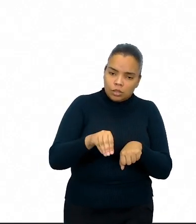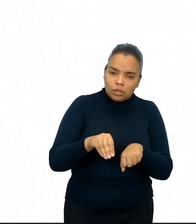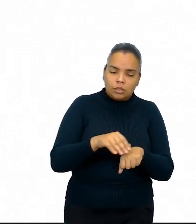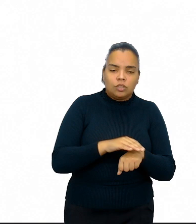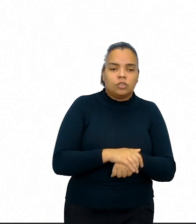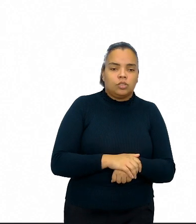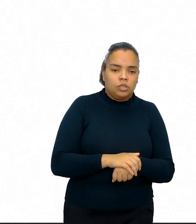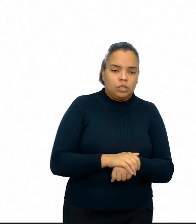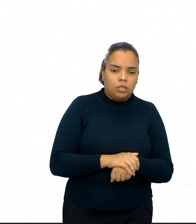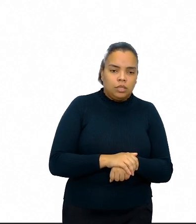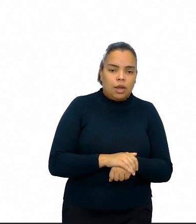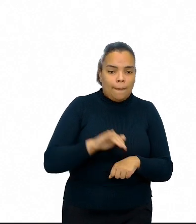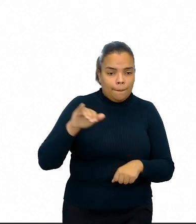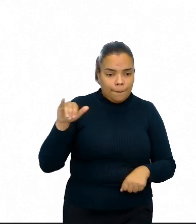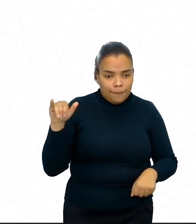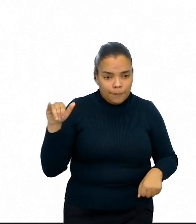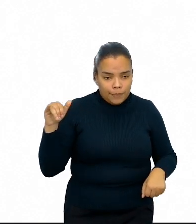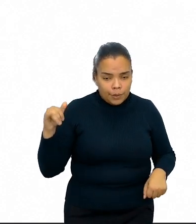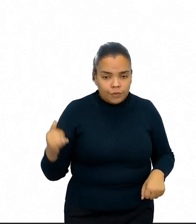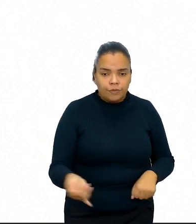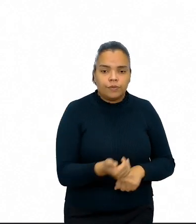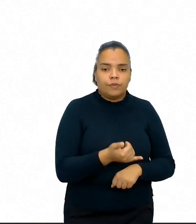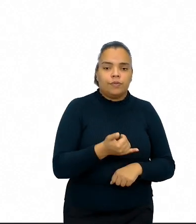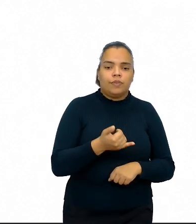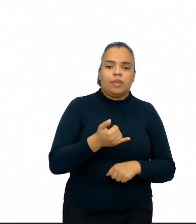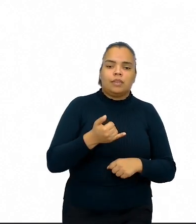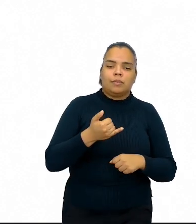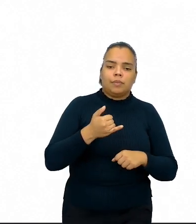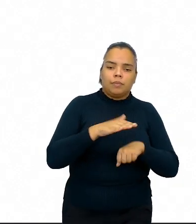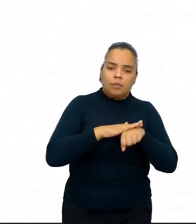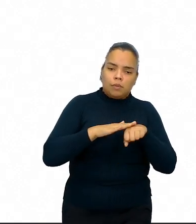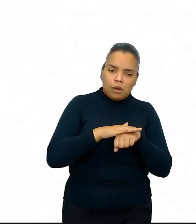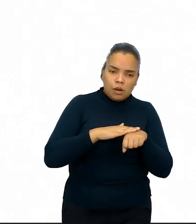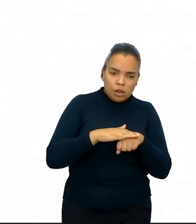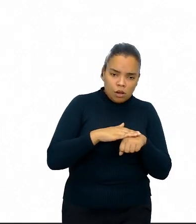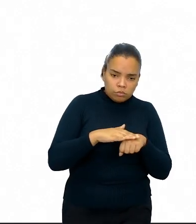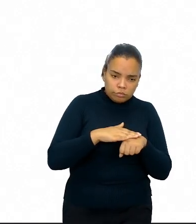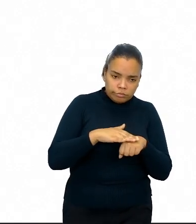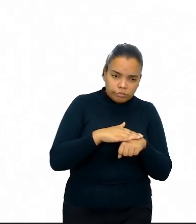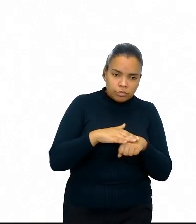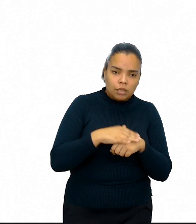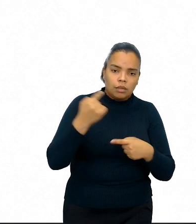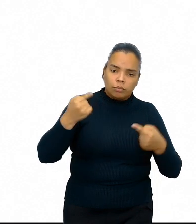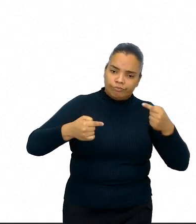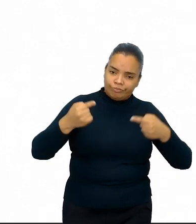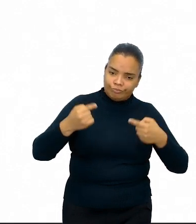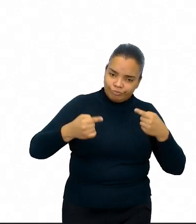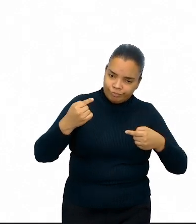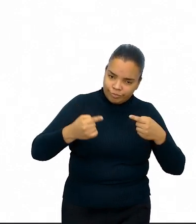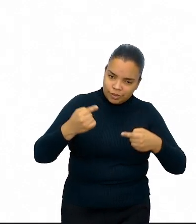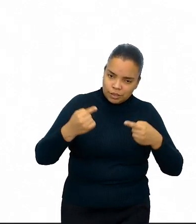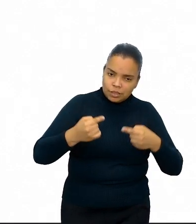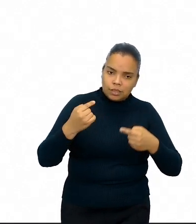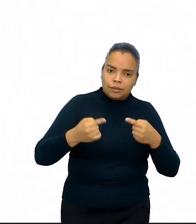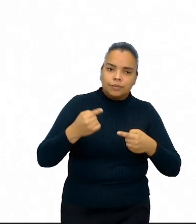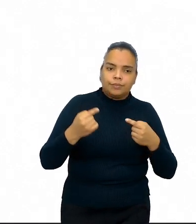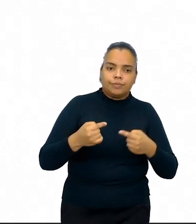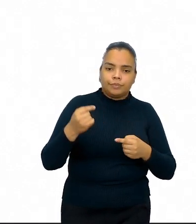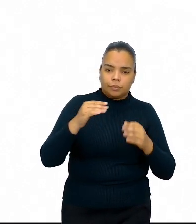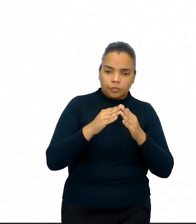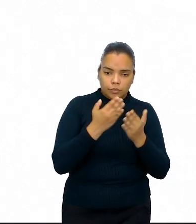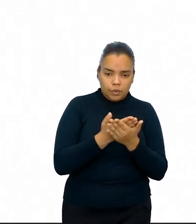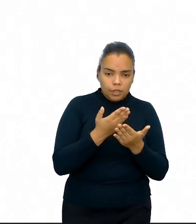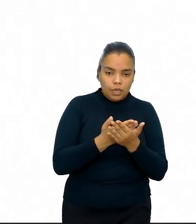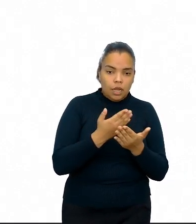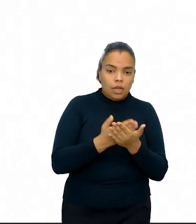se apropriar desse momento formativo com os pares, pois as discussões estabelecidas nas escolas são